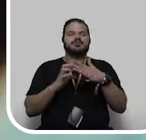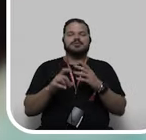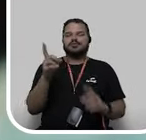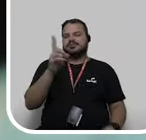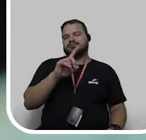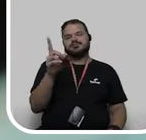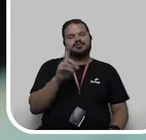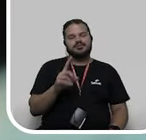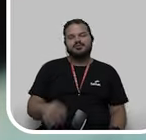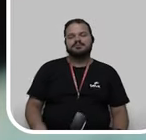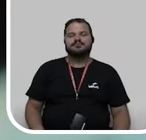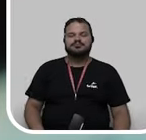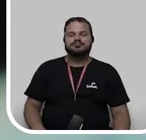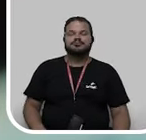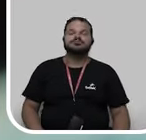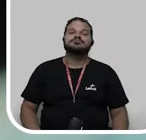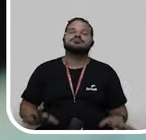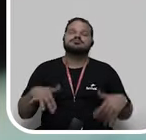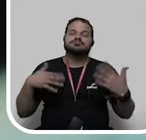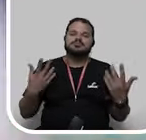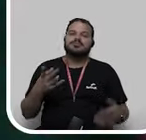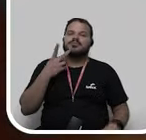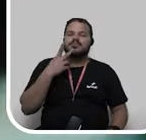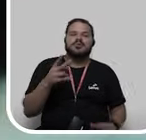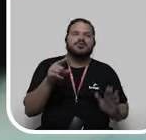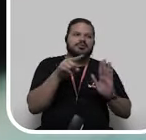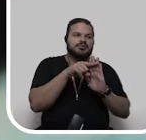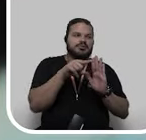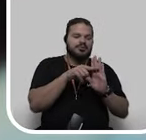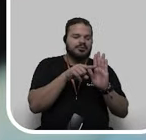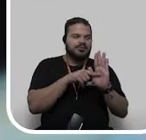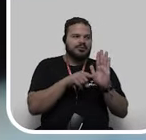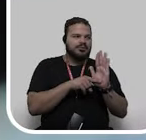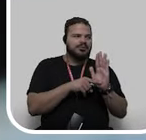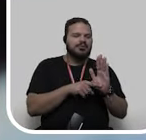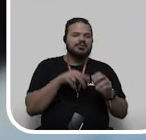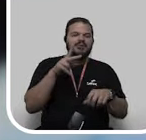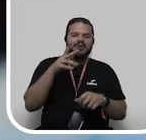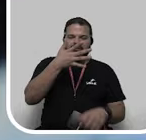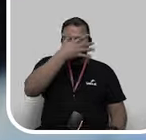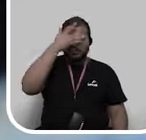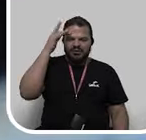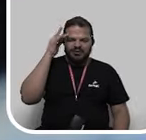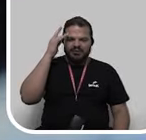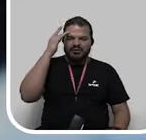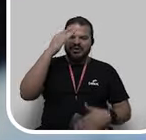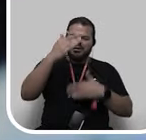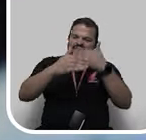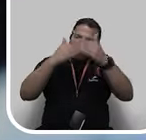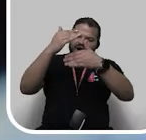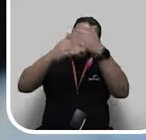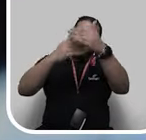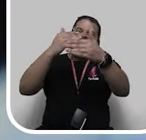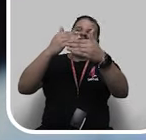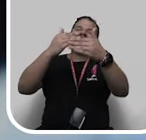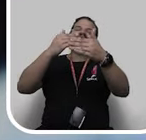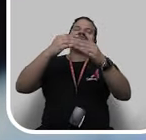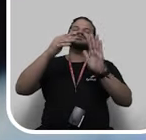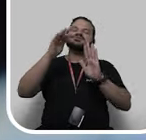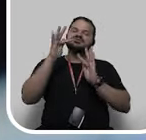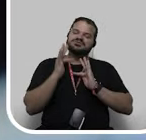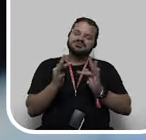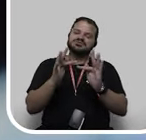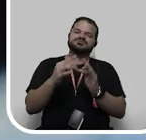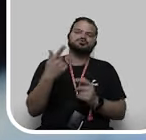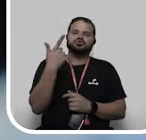grandes empresas. E quando a gente fala da tríade, pessoas, processos e tecnologia, não existe tecnologia sem pessoas,